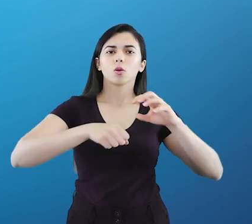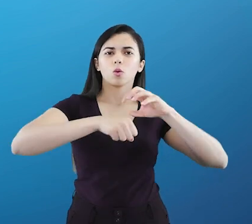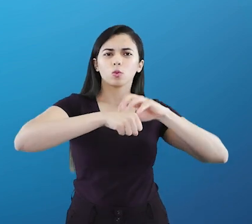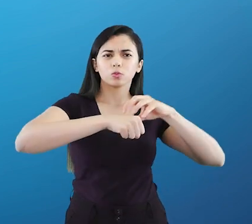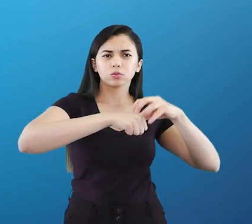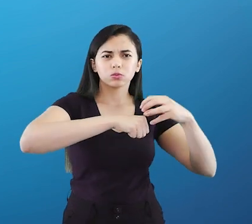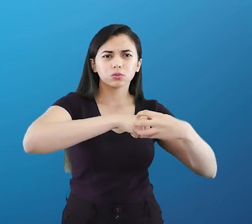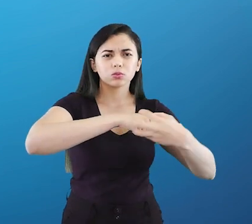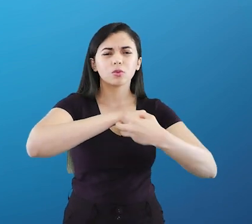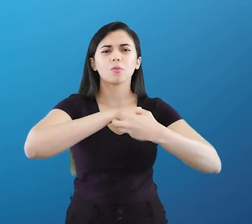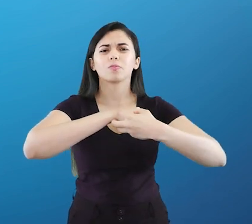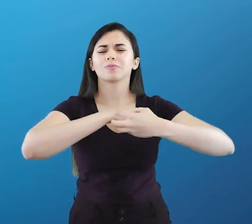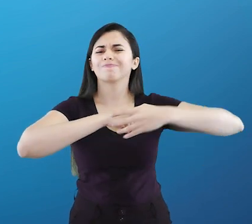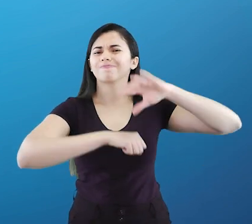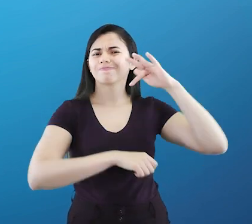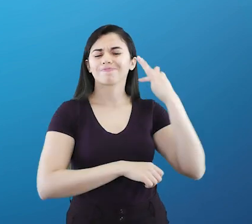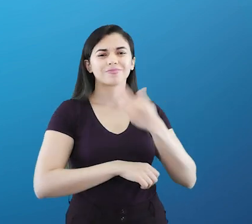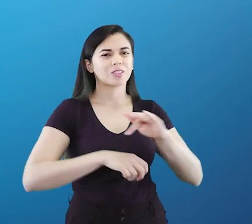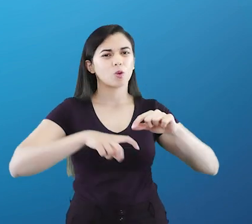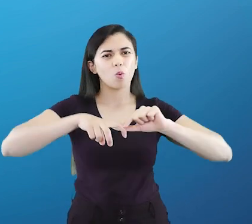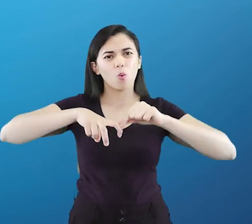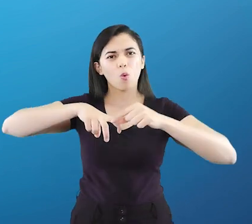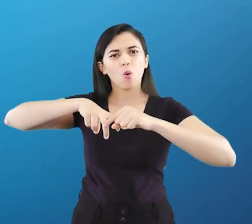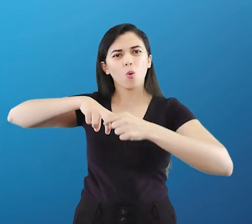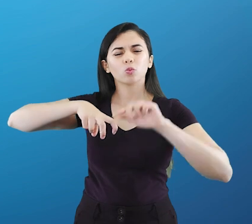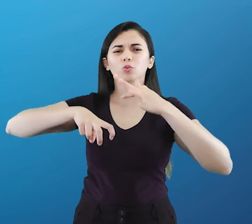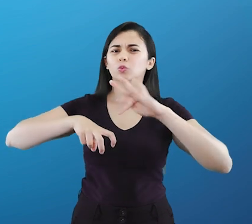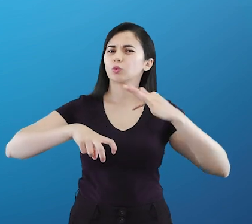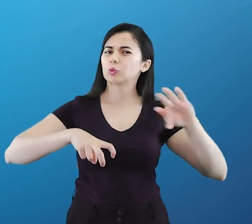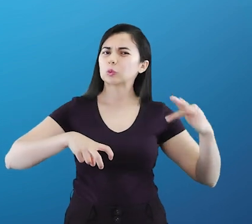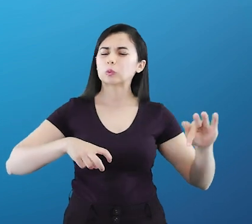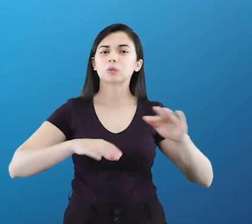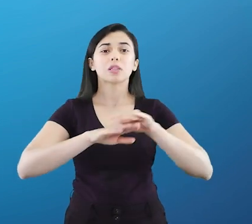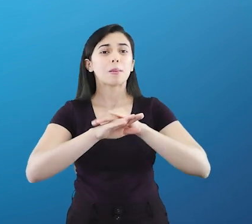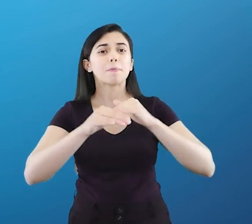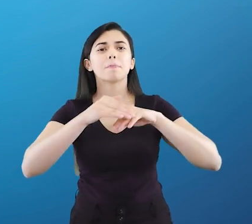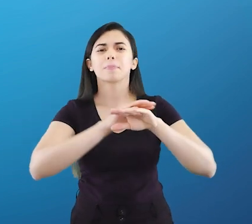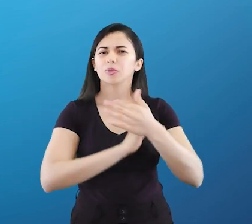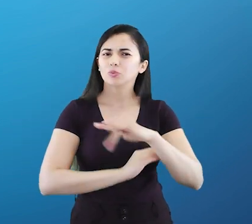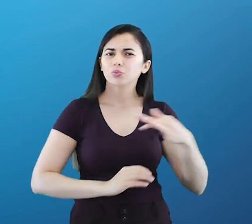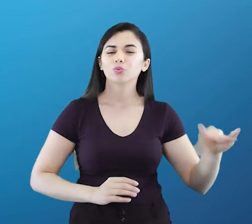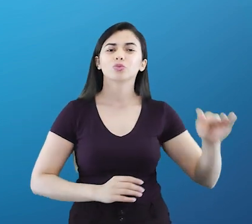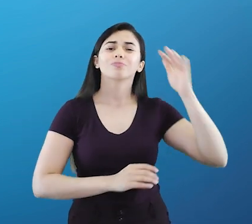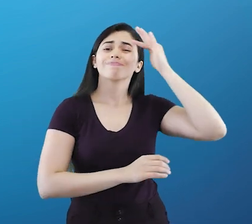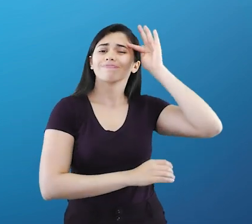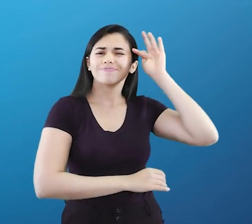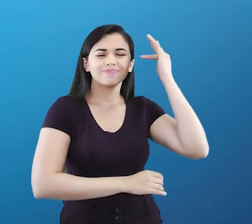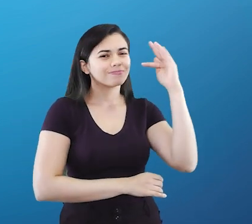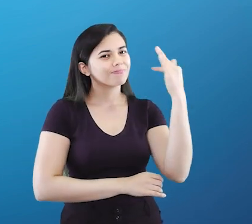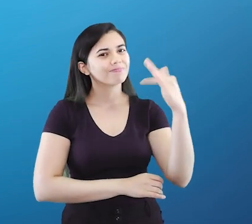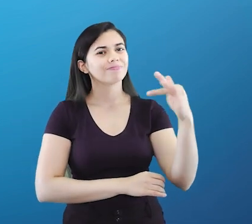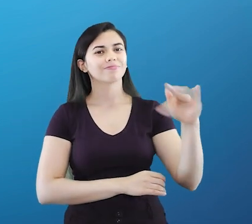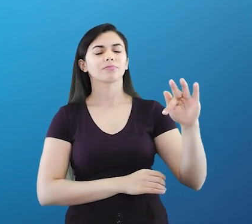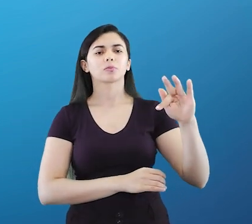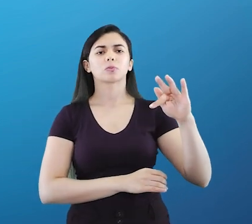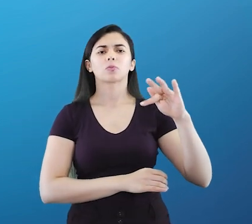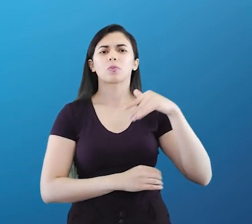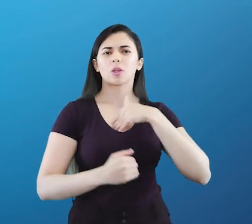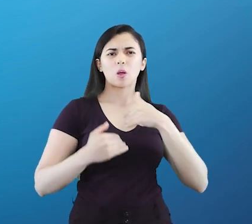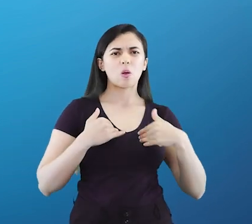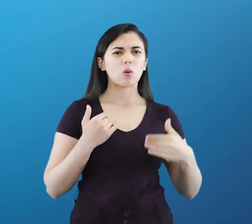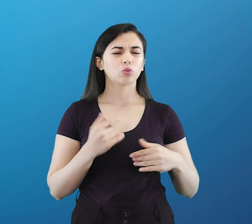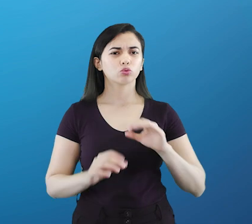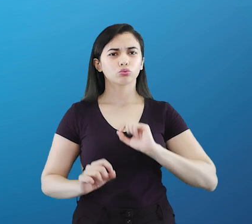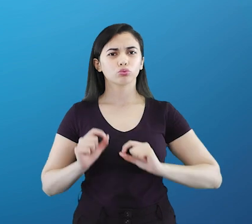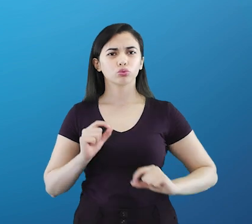Chikungunya. Dores intensas nas articulações de pés e mãos. Dor de cabeça, manchas